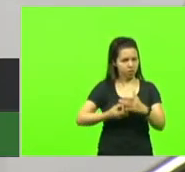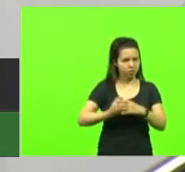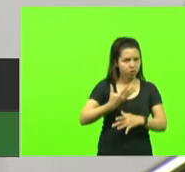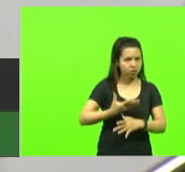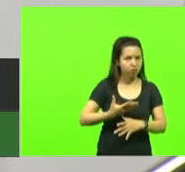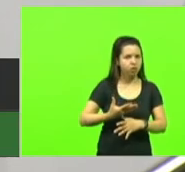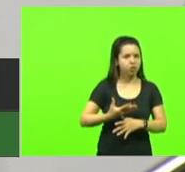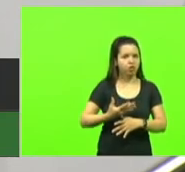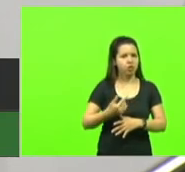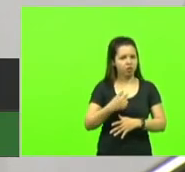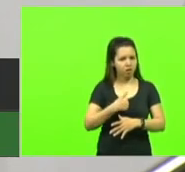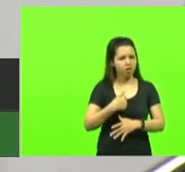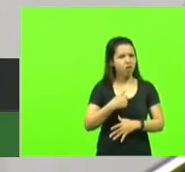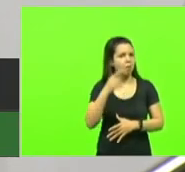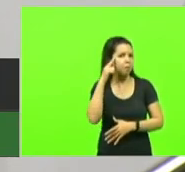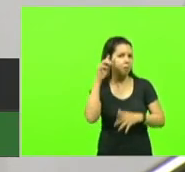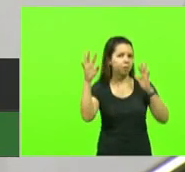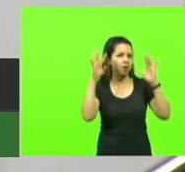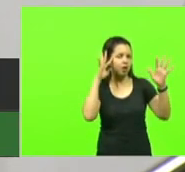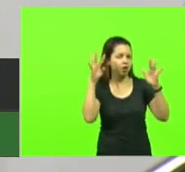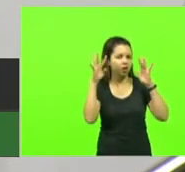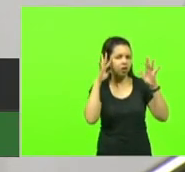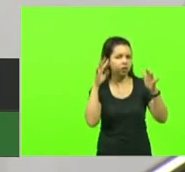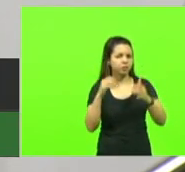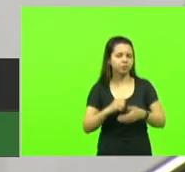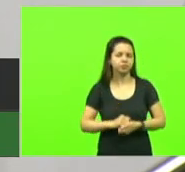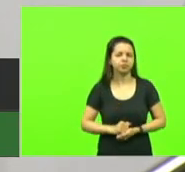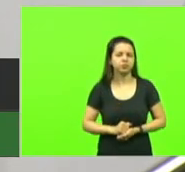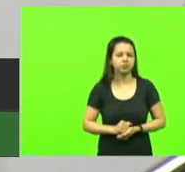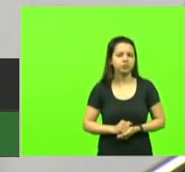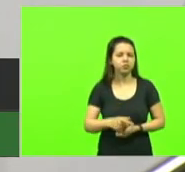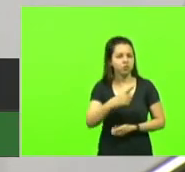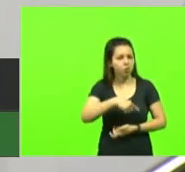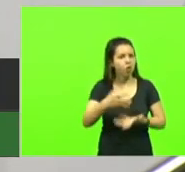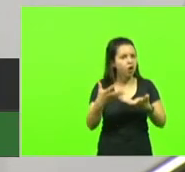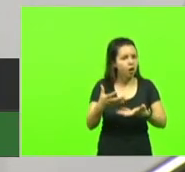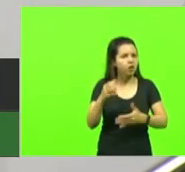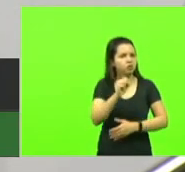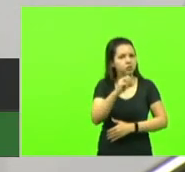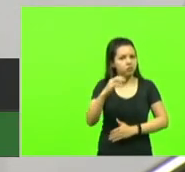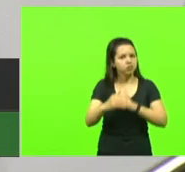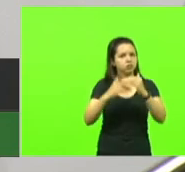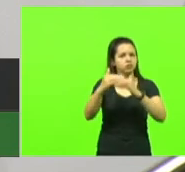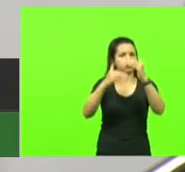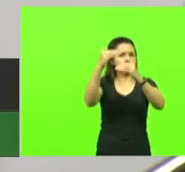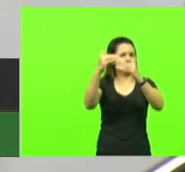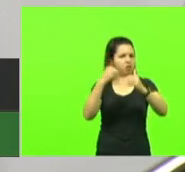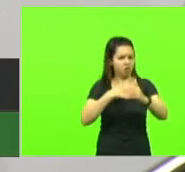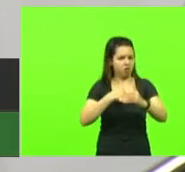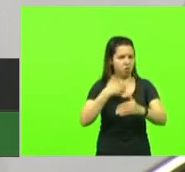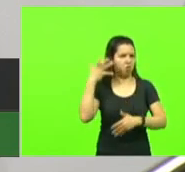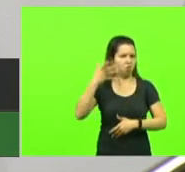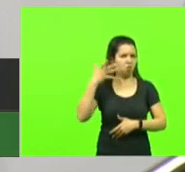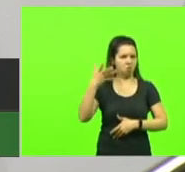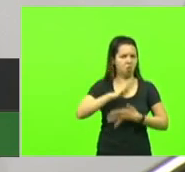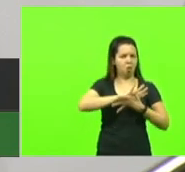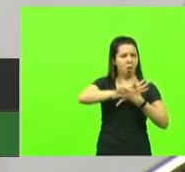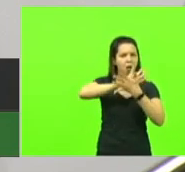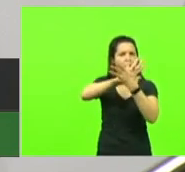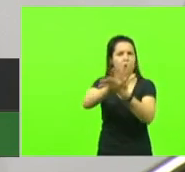tô assim a pensar muito, e a gente quer que Santa Catarina vá para frente. Eu nunca fiz aqui uma fala ácida, uma